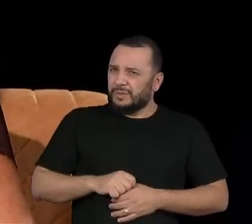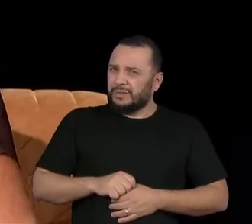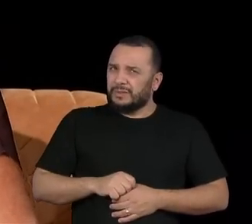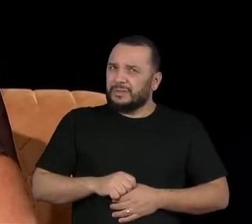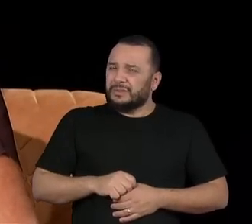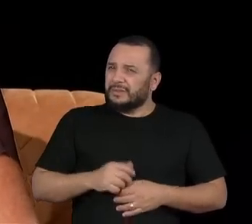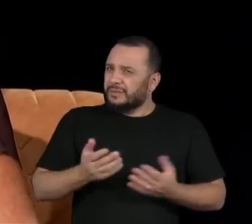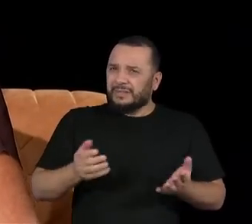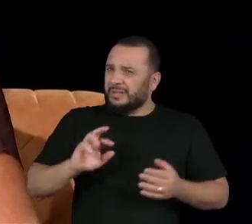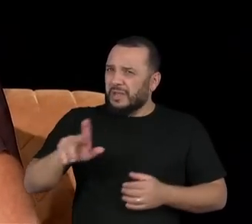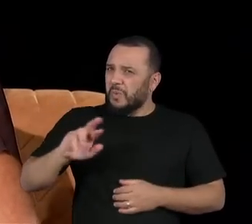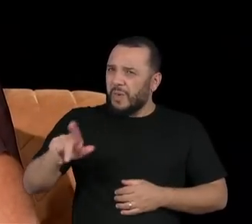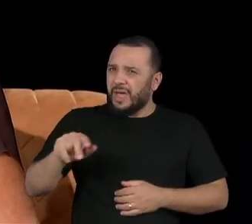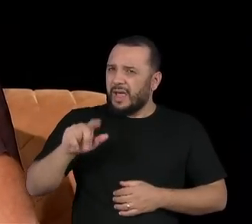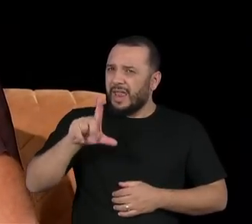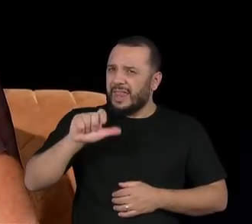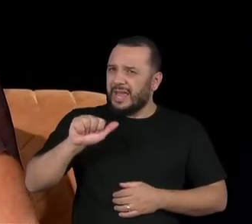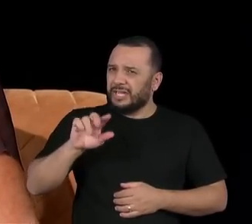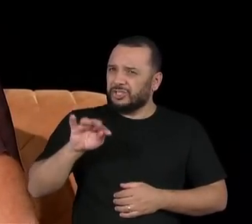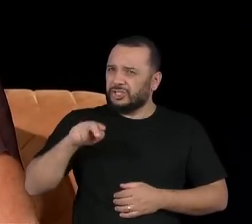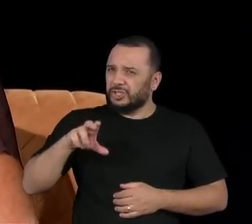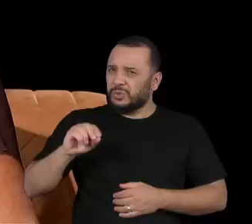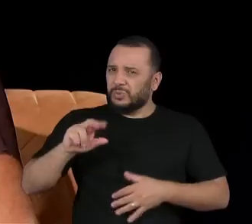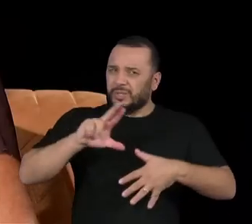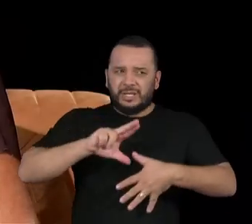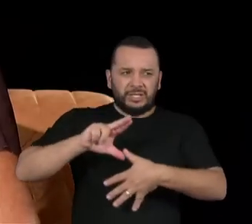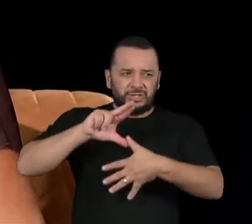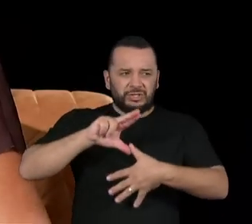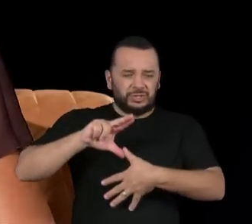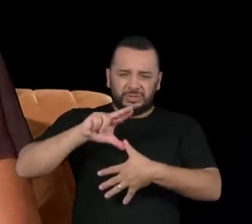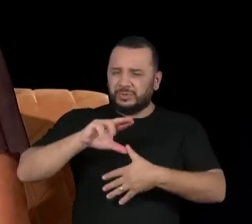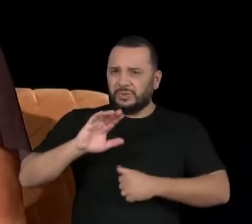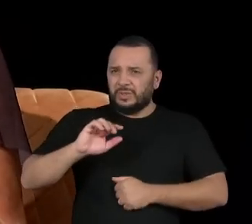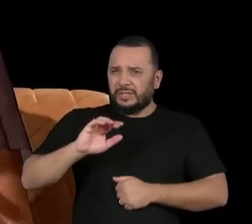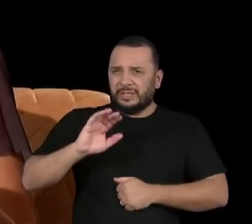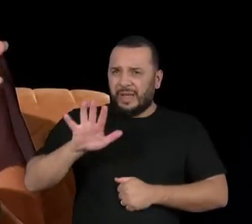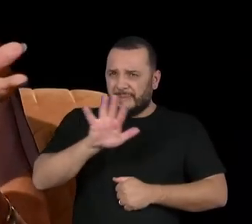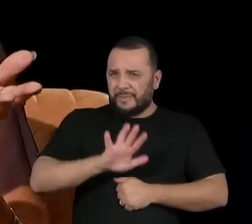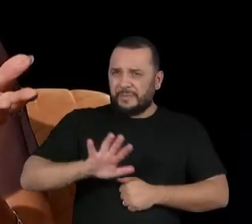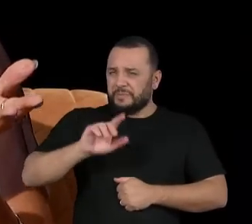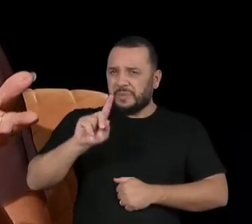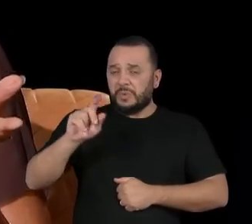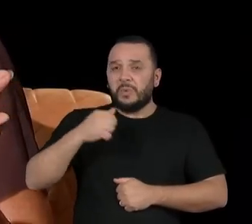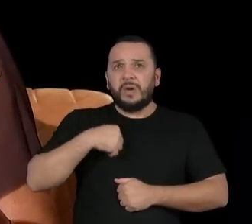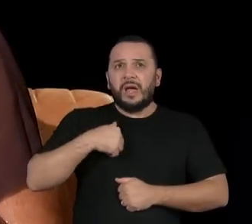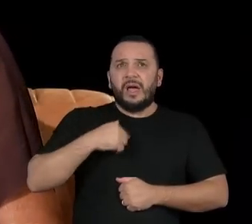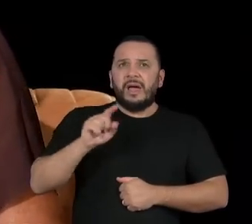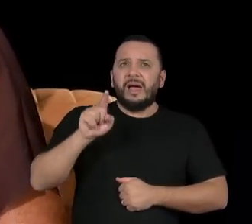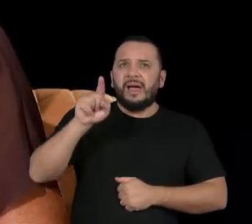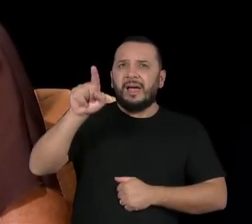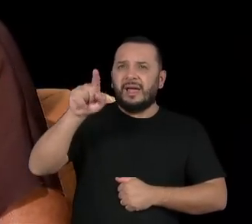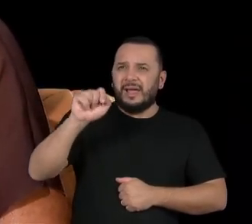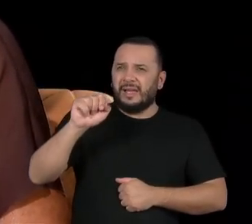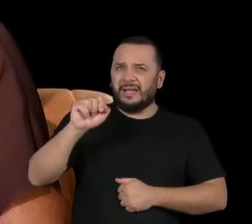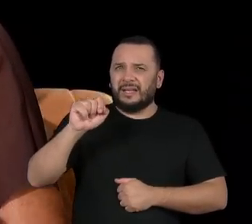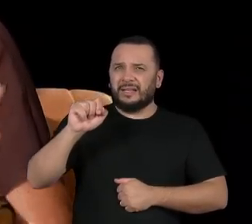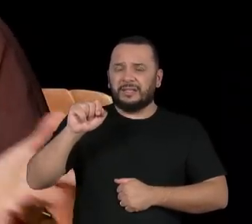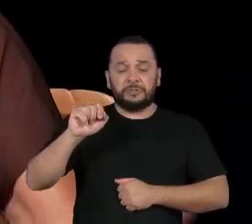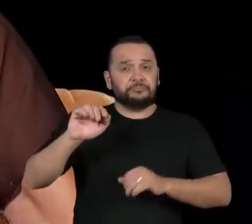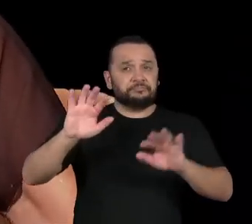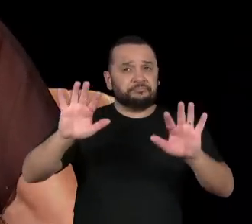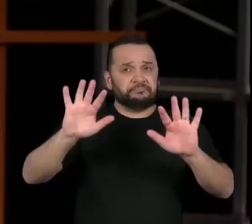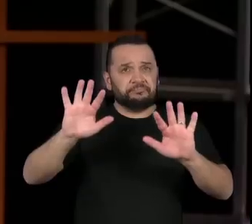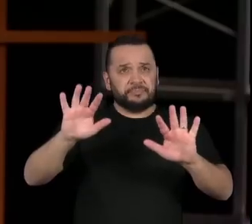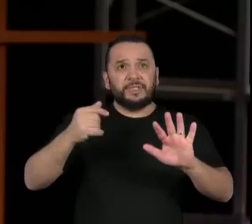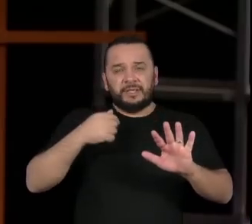nome latino? Ele falou, não sapevo. Não sabia. Eu falei, vou mandar